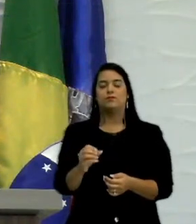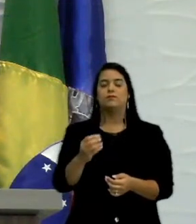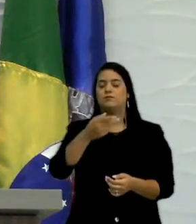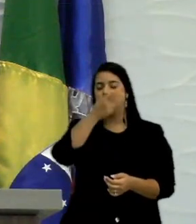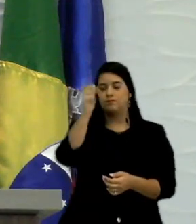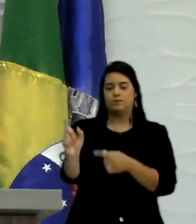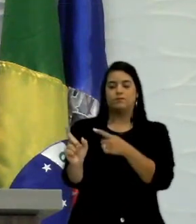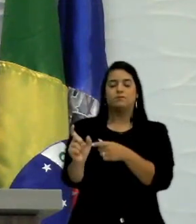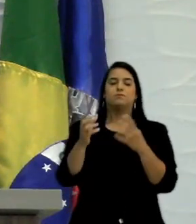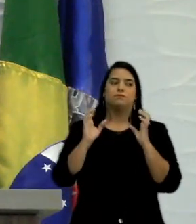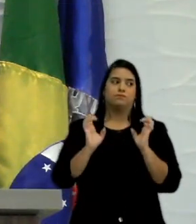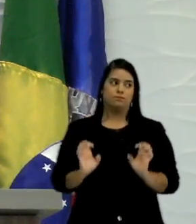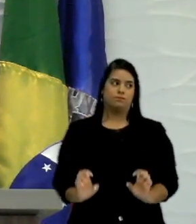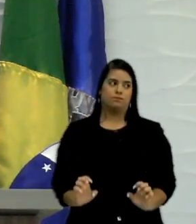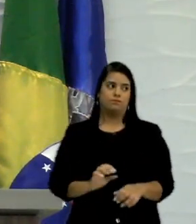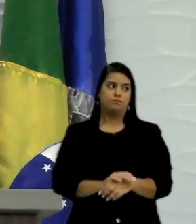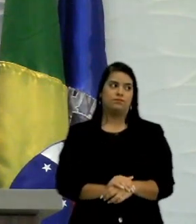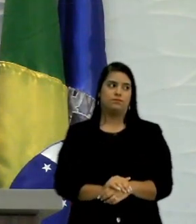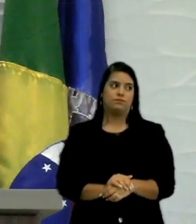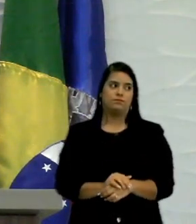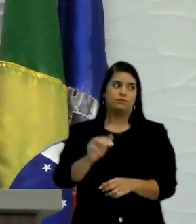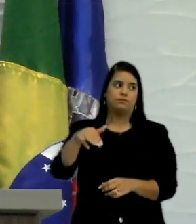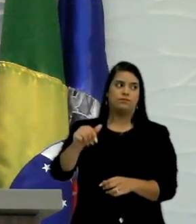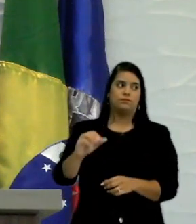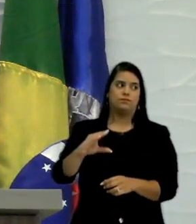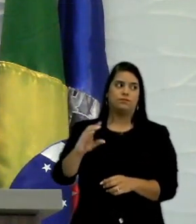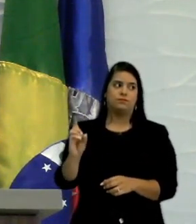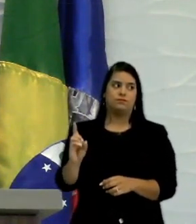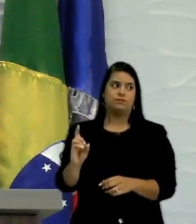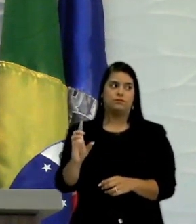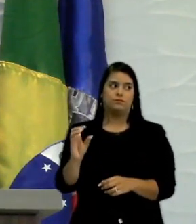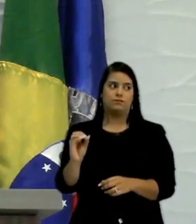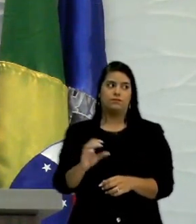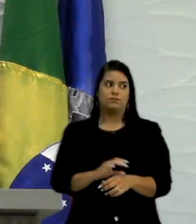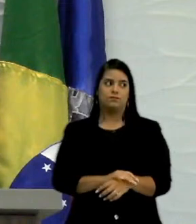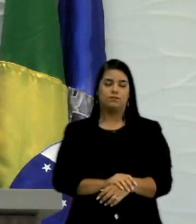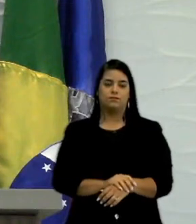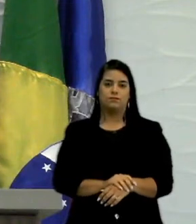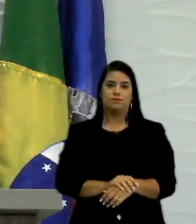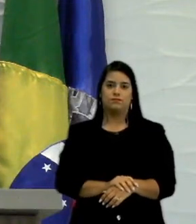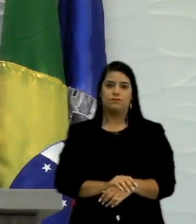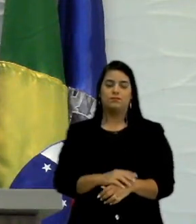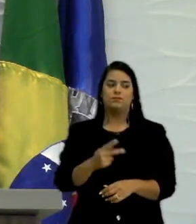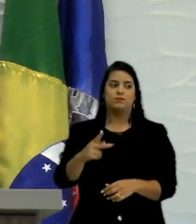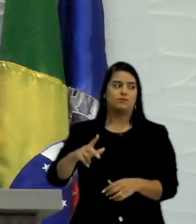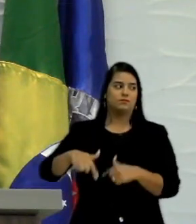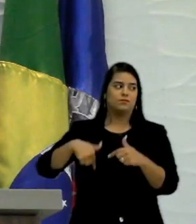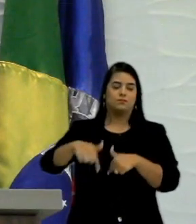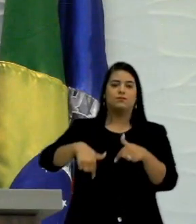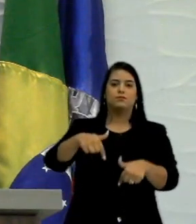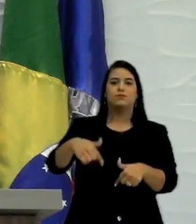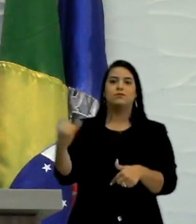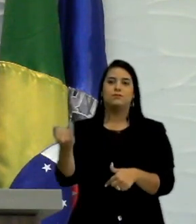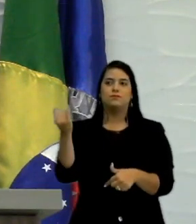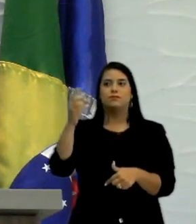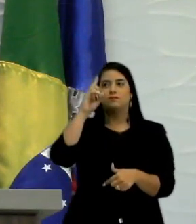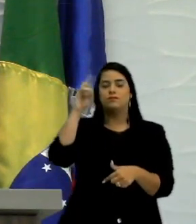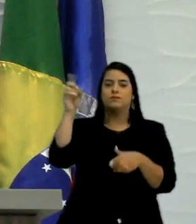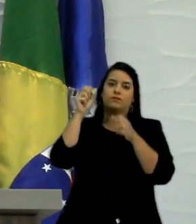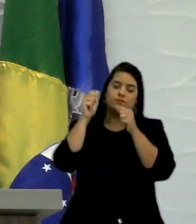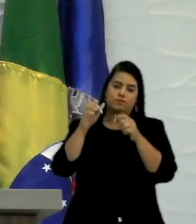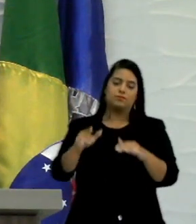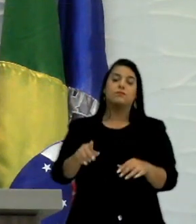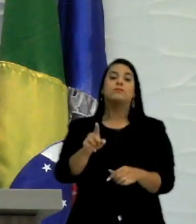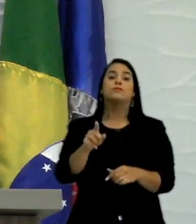a dona Macedo aqui, a nosso amigo Oséias da Una, que sua luta é grande, Oséias da Una lá, que Deus lhe abençoe, e